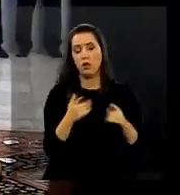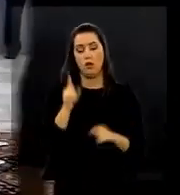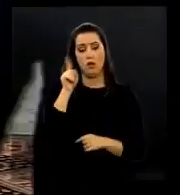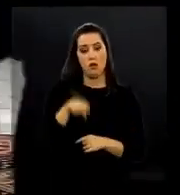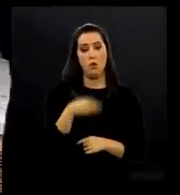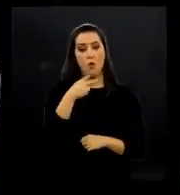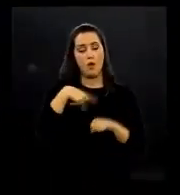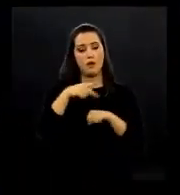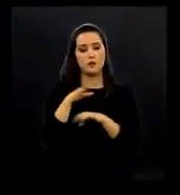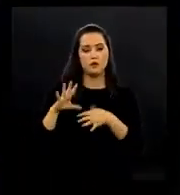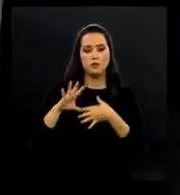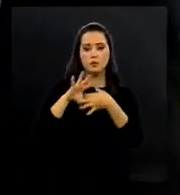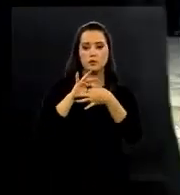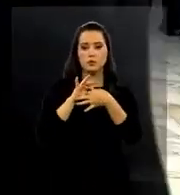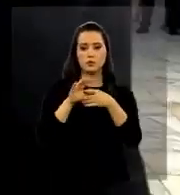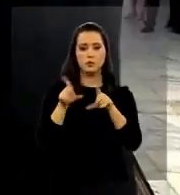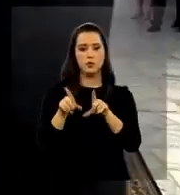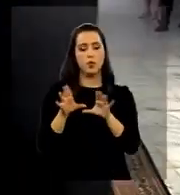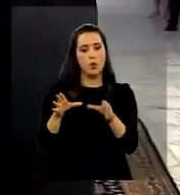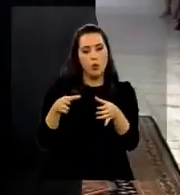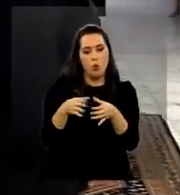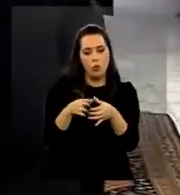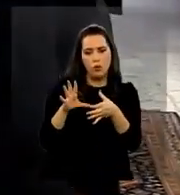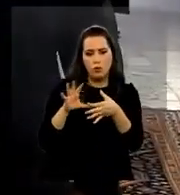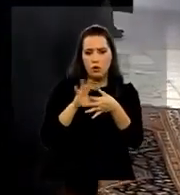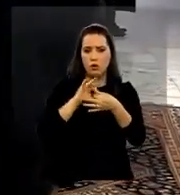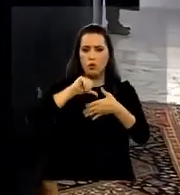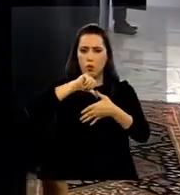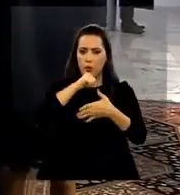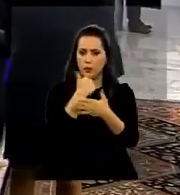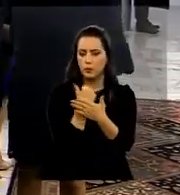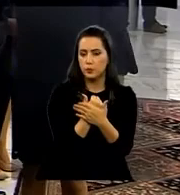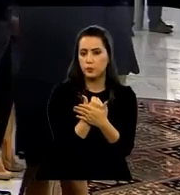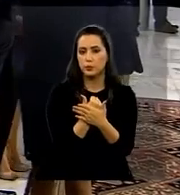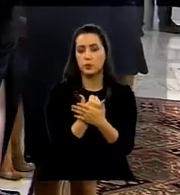país associado ao Mercosul